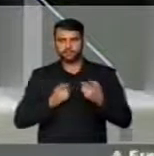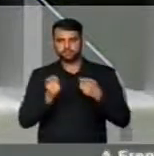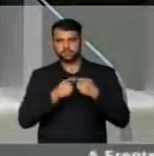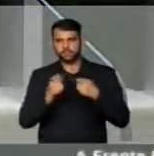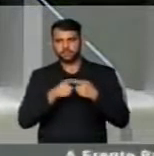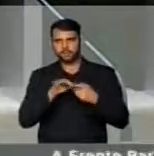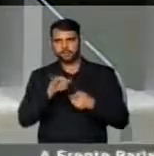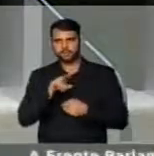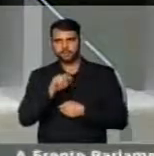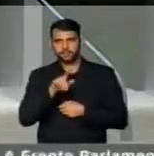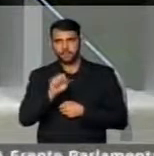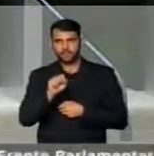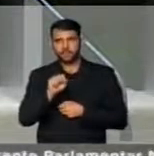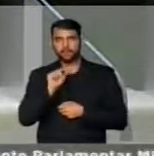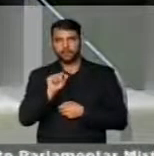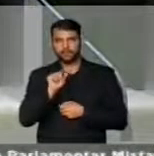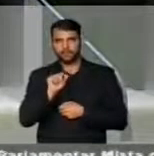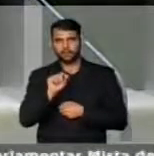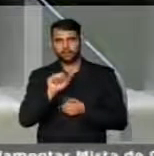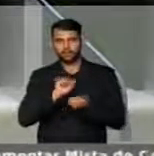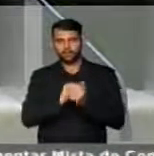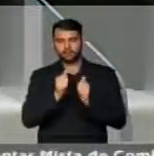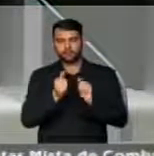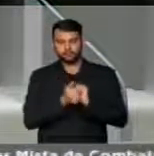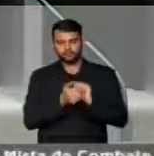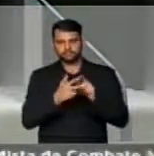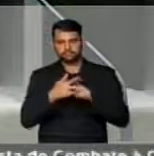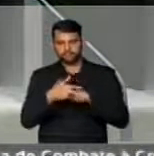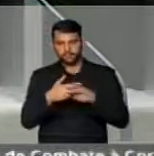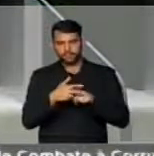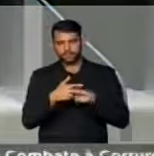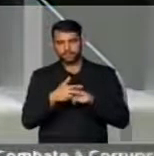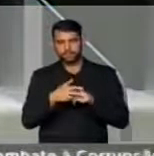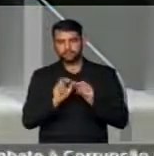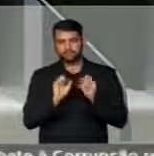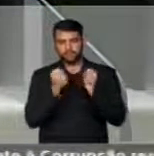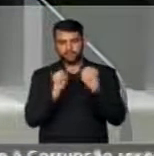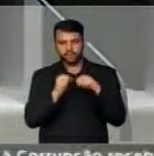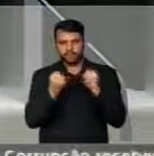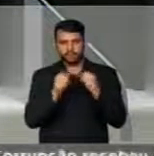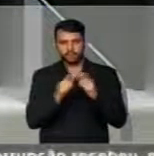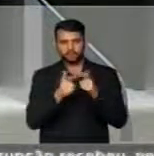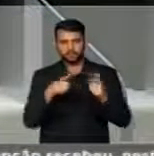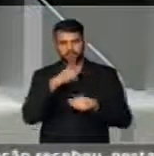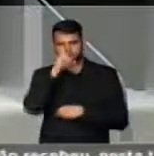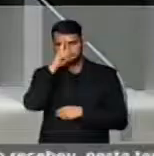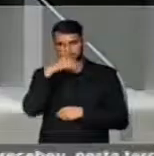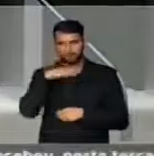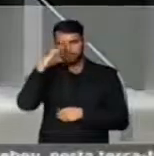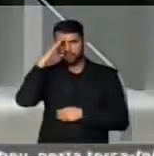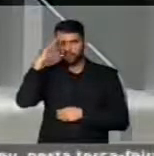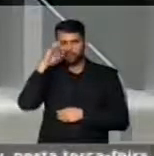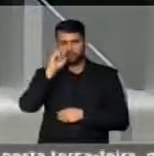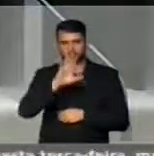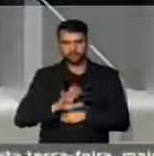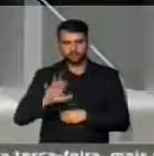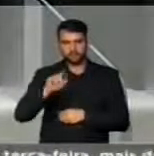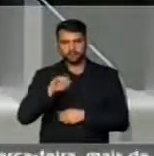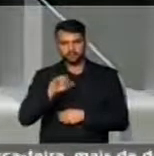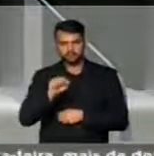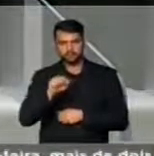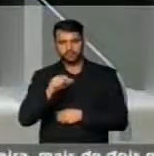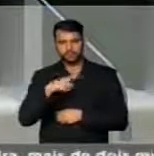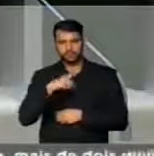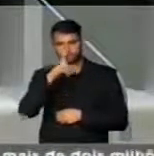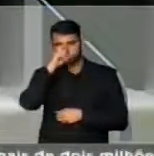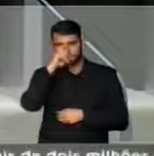Medicina Física e Reabilitação, Fisioterapia do maior hospital militar da América Latina,